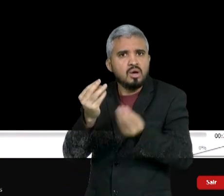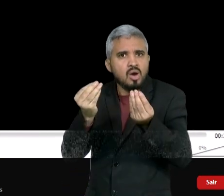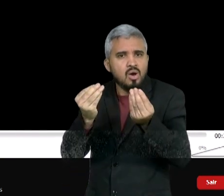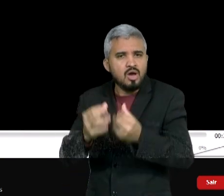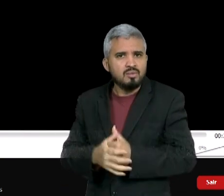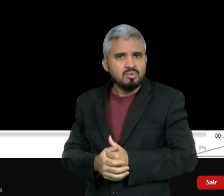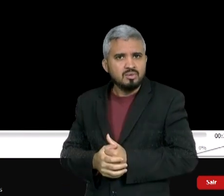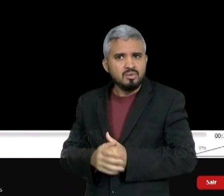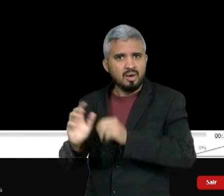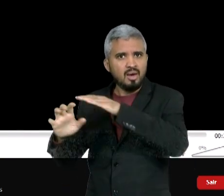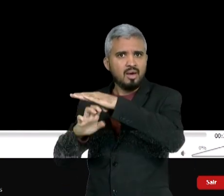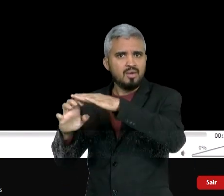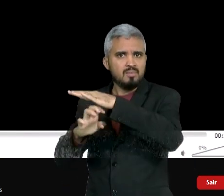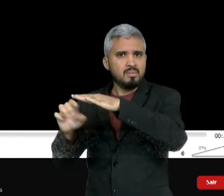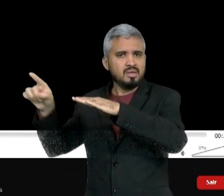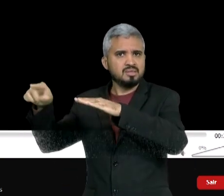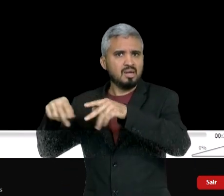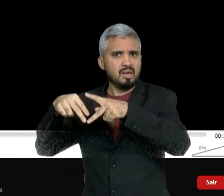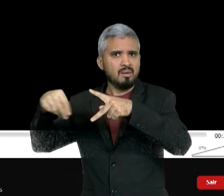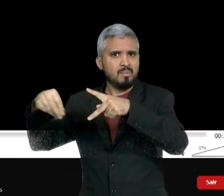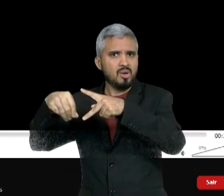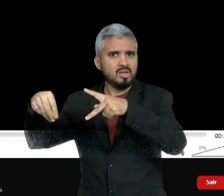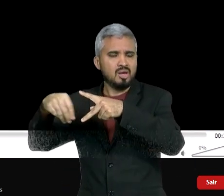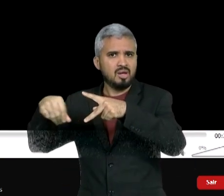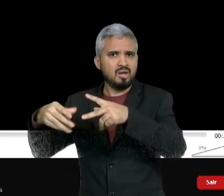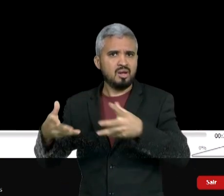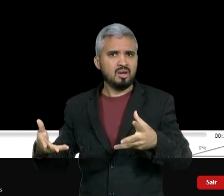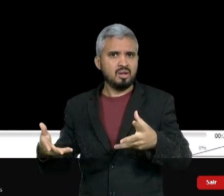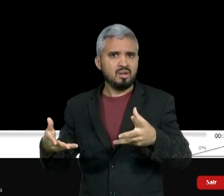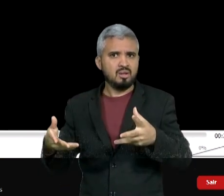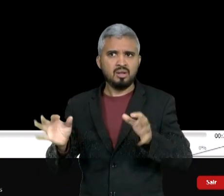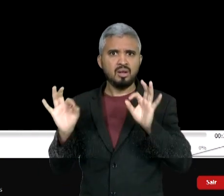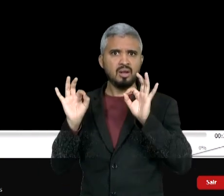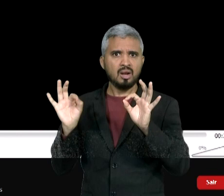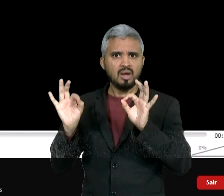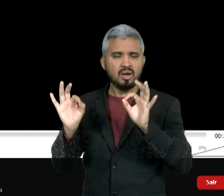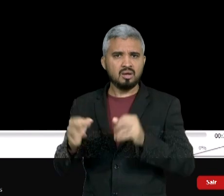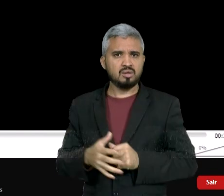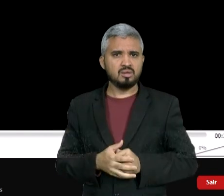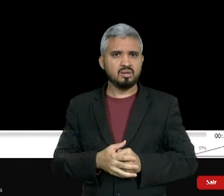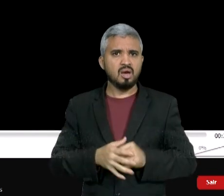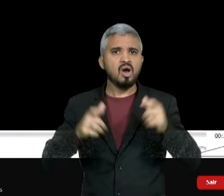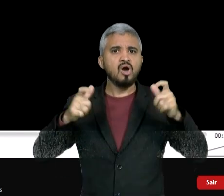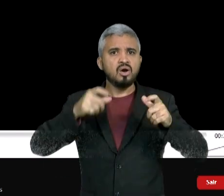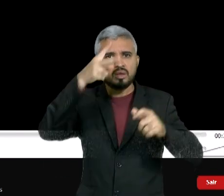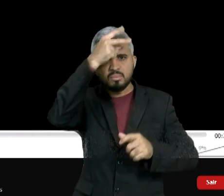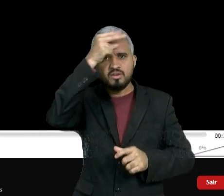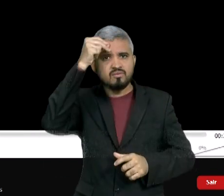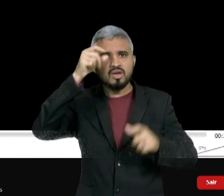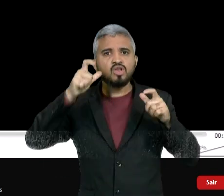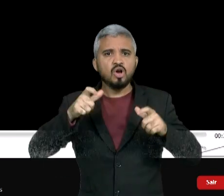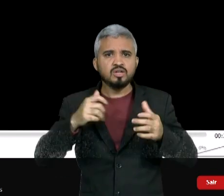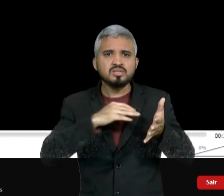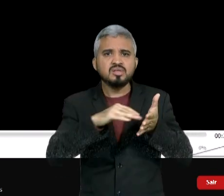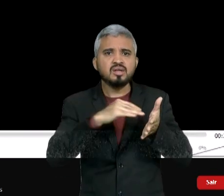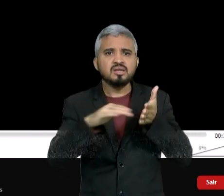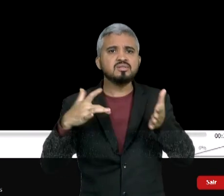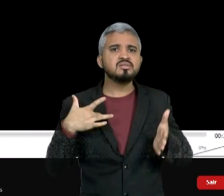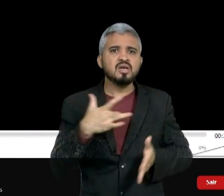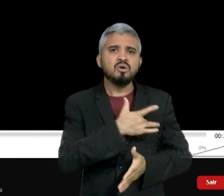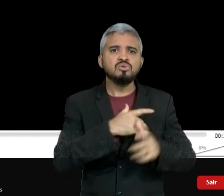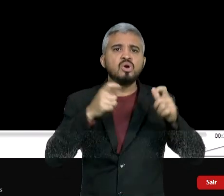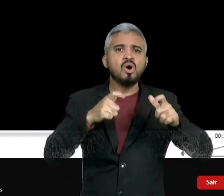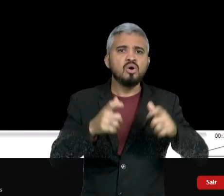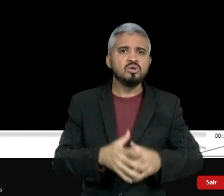o prefeito? Cadê o fiscal do contrato? Cadê o secretário de saúde? Cadê o